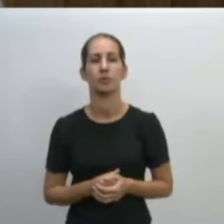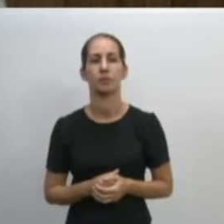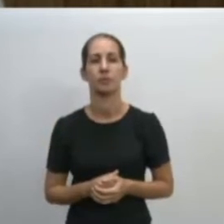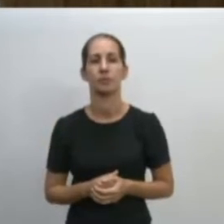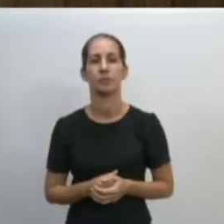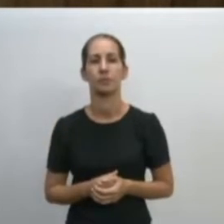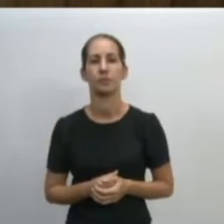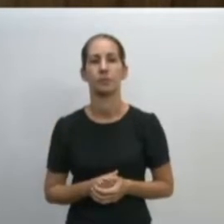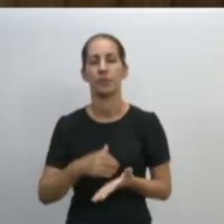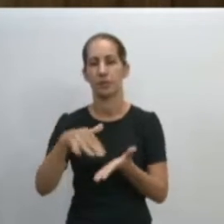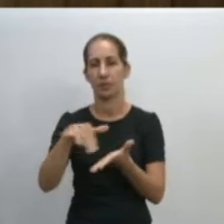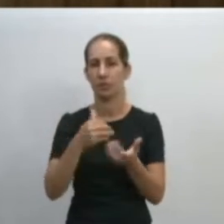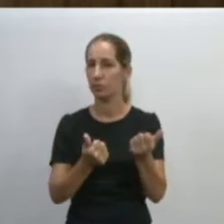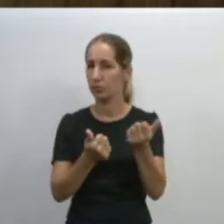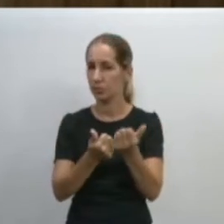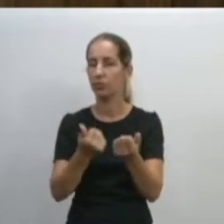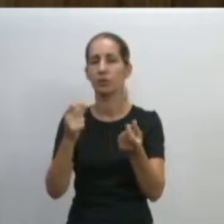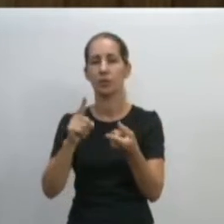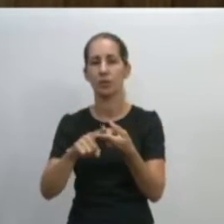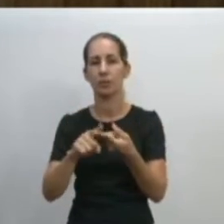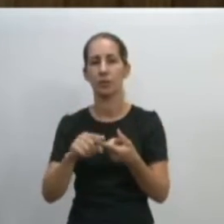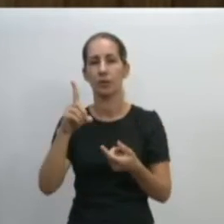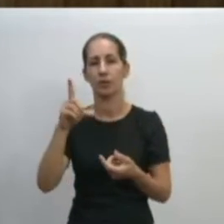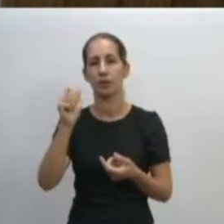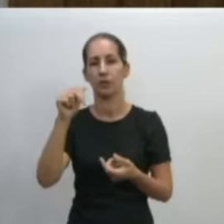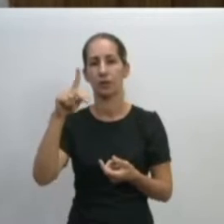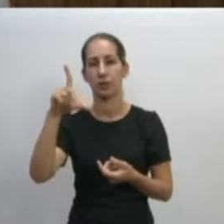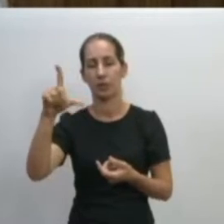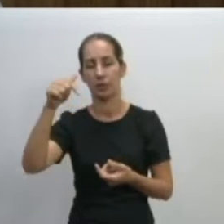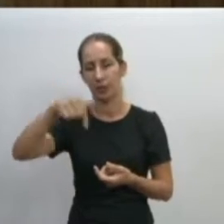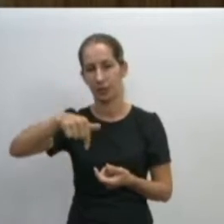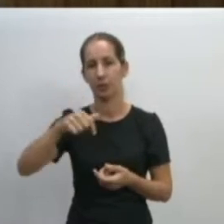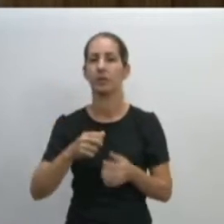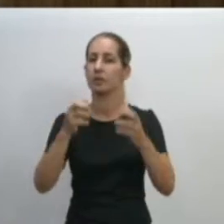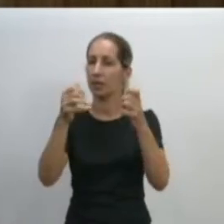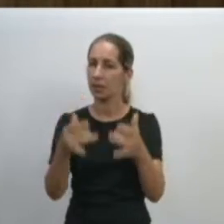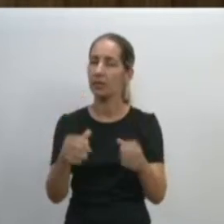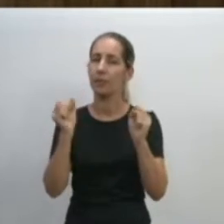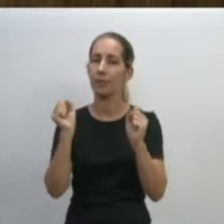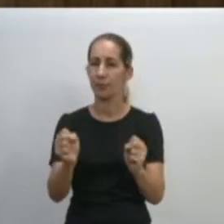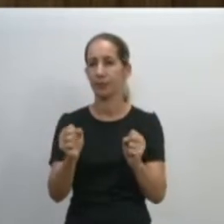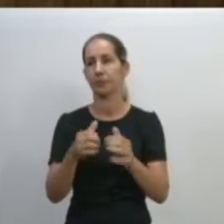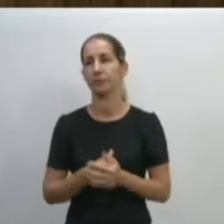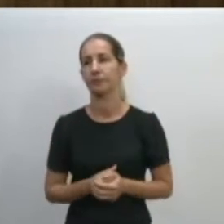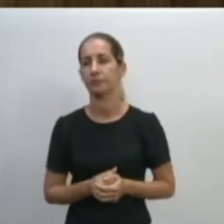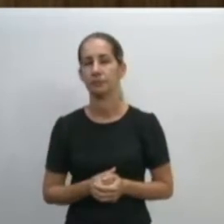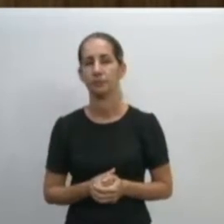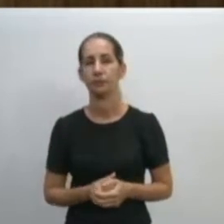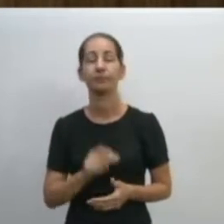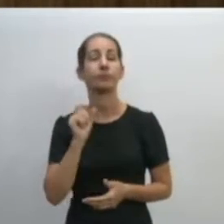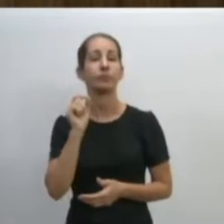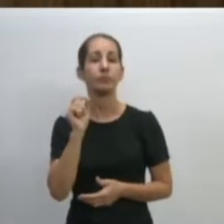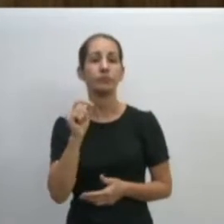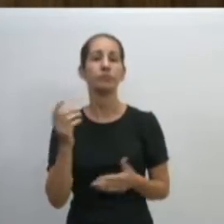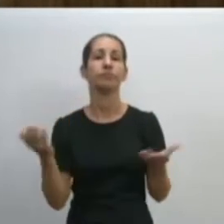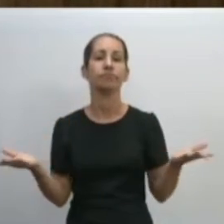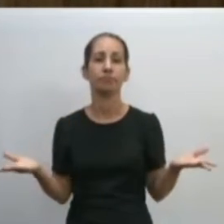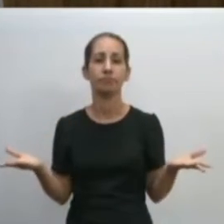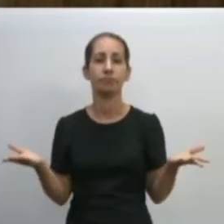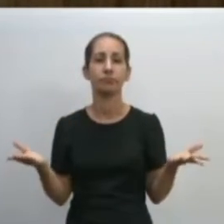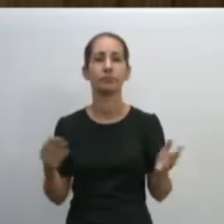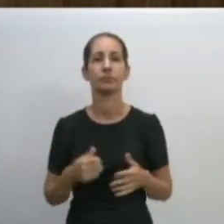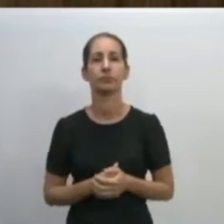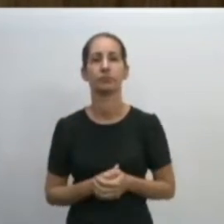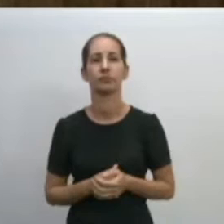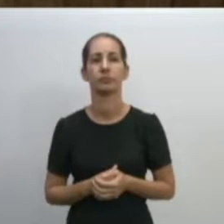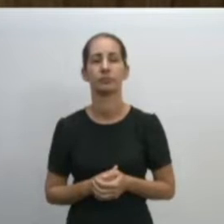o secretário adjunto e também Daniel, que estará aqui, possa esclarecer o que é que está acontecendo em